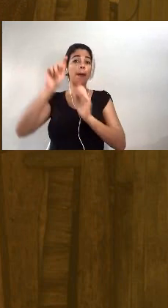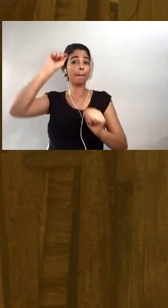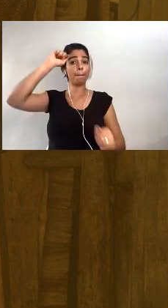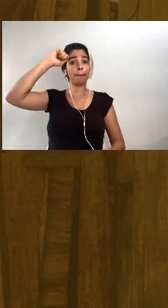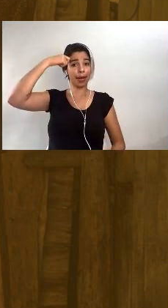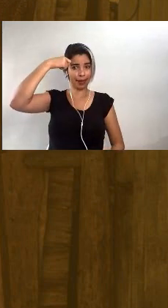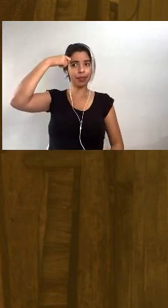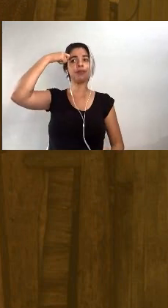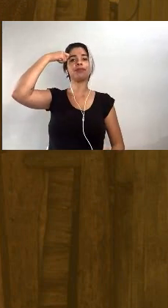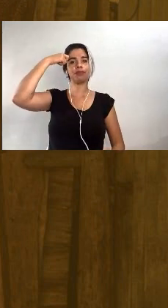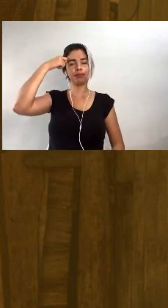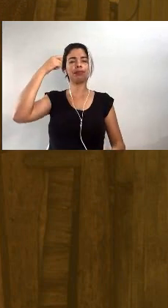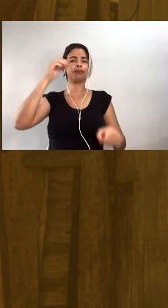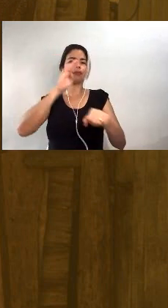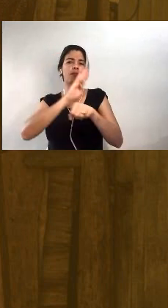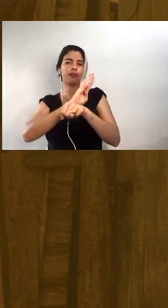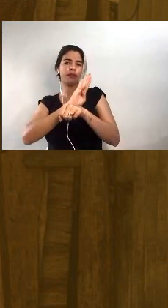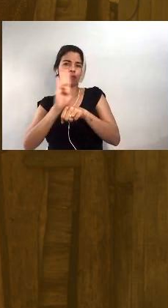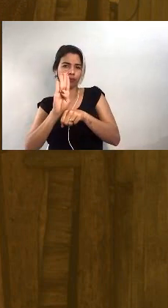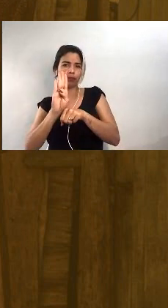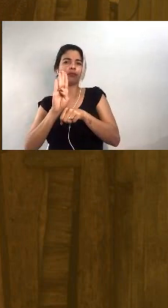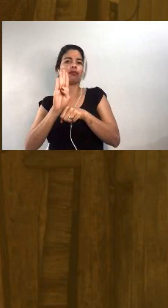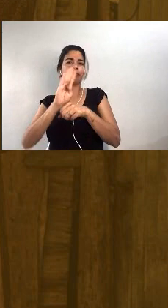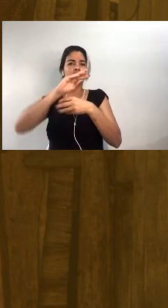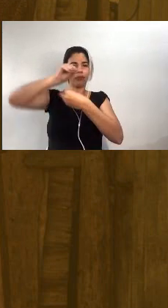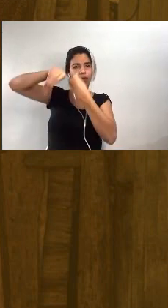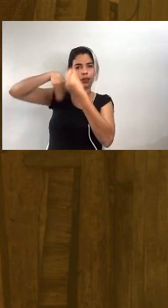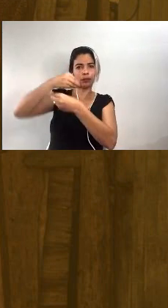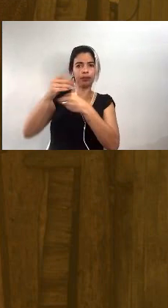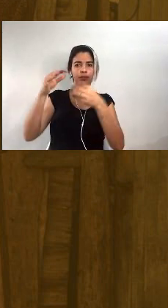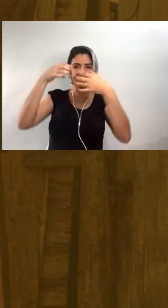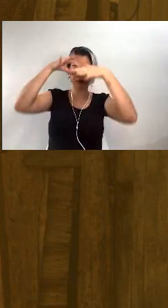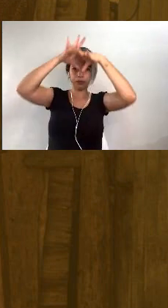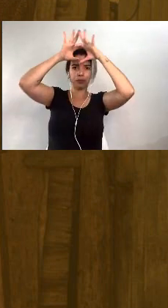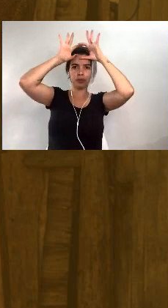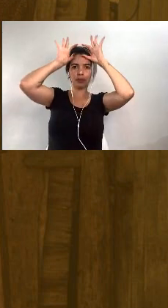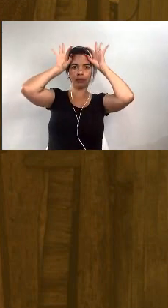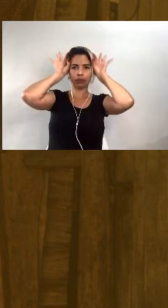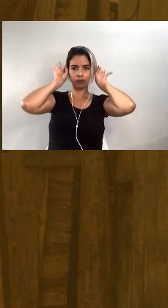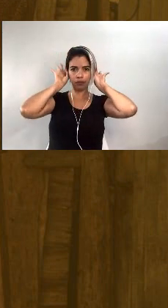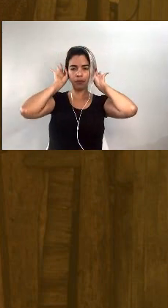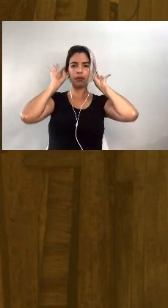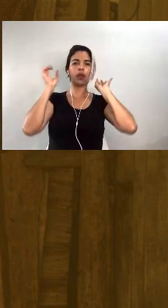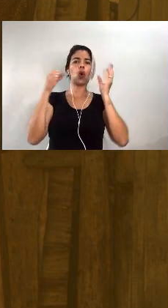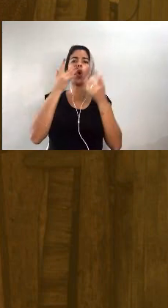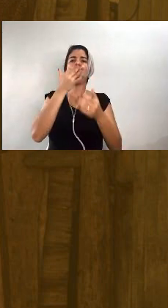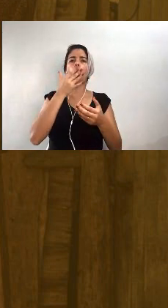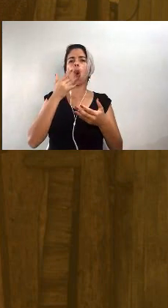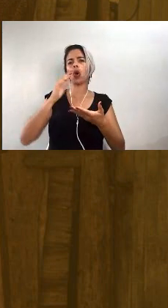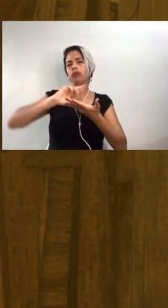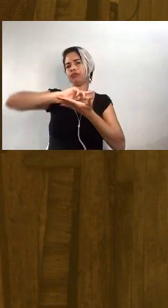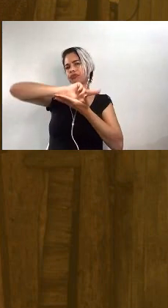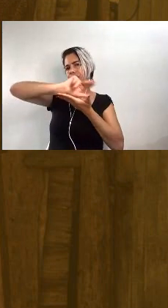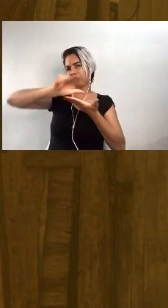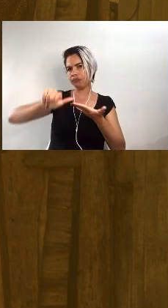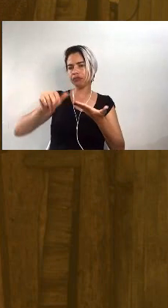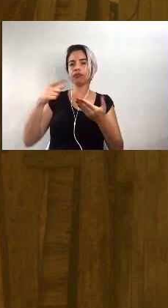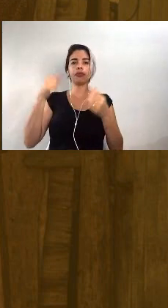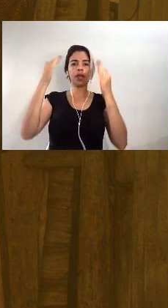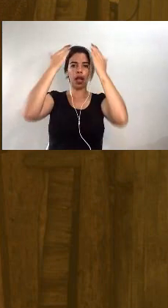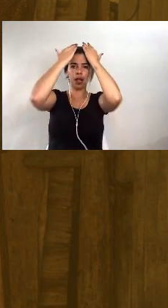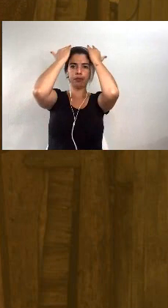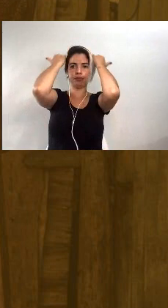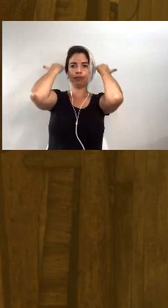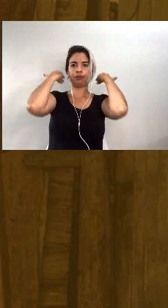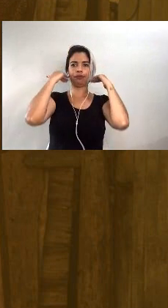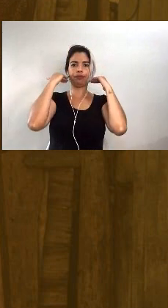preta, uma camiseta branca por baixo, um lenço colorido na cabeça, cabelos curtos. Atrás de mim